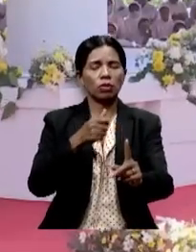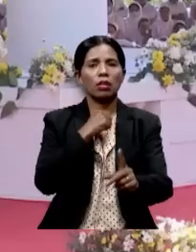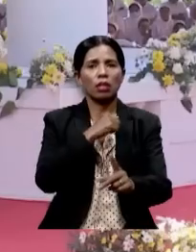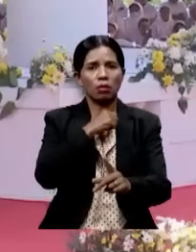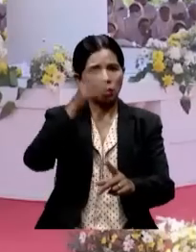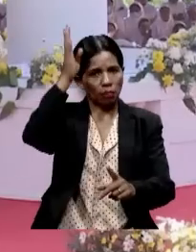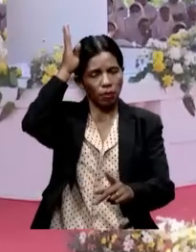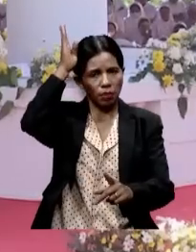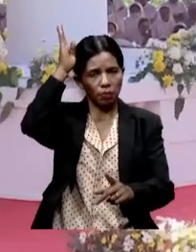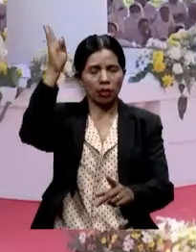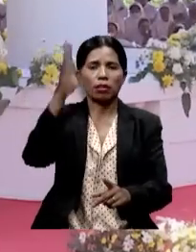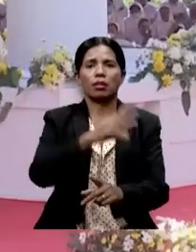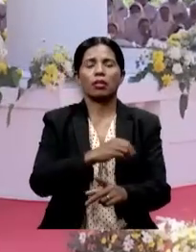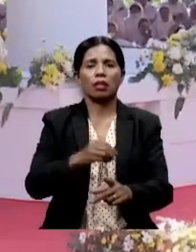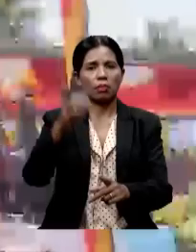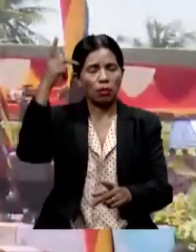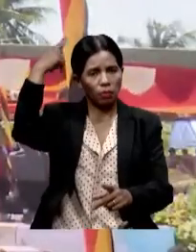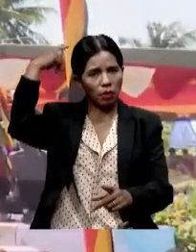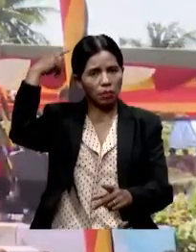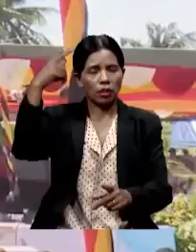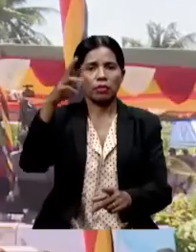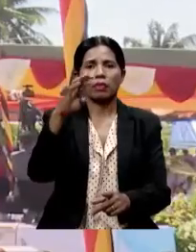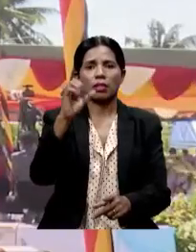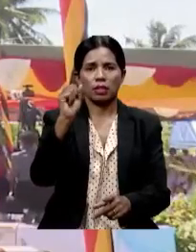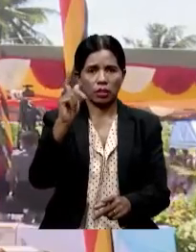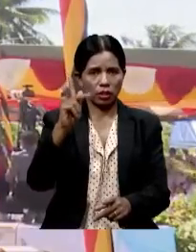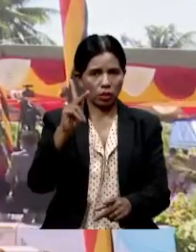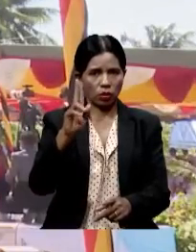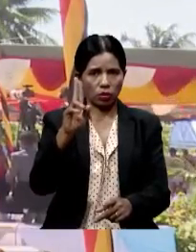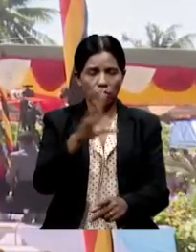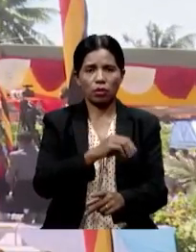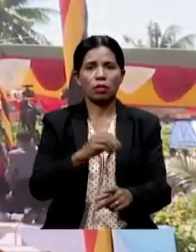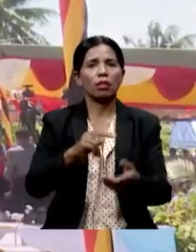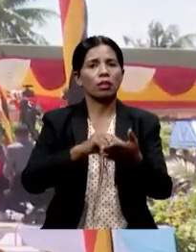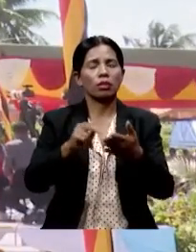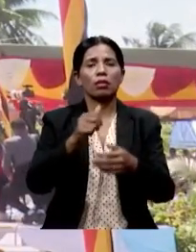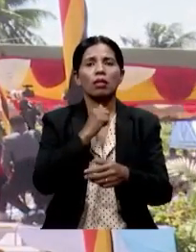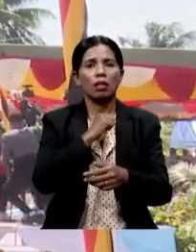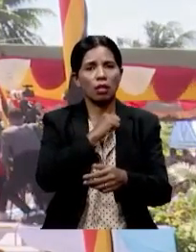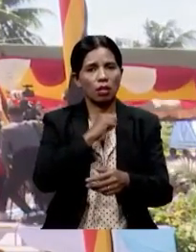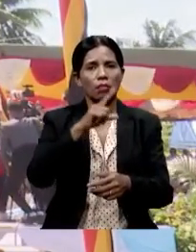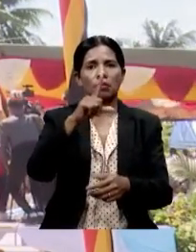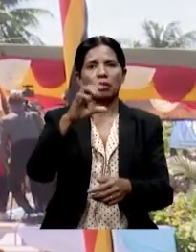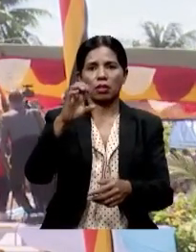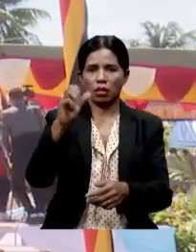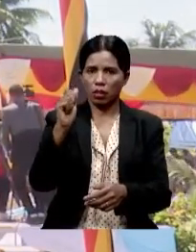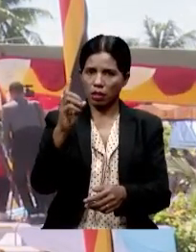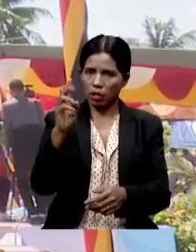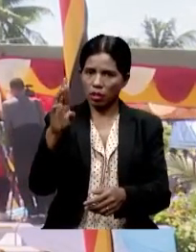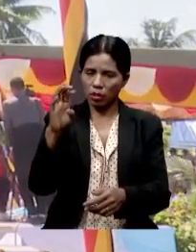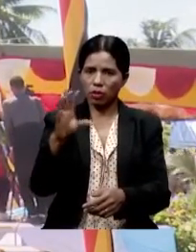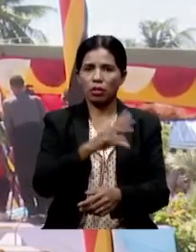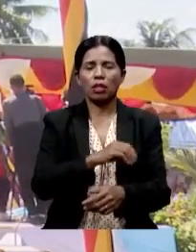Francisco, que escolheu e nomeou o então Padre Leandro, depois de